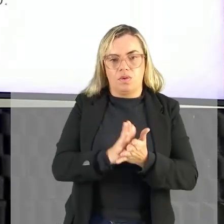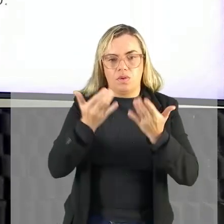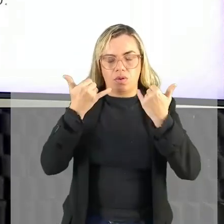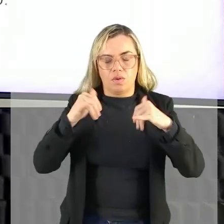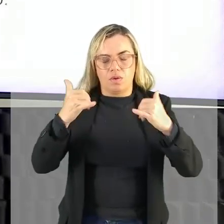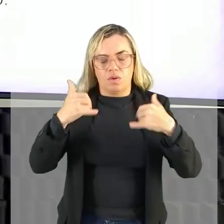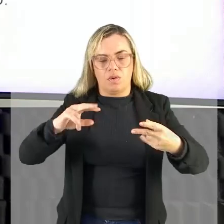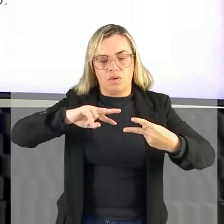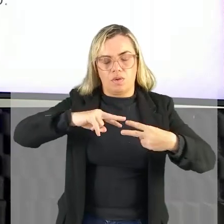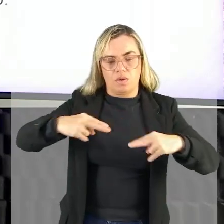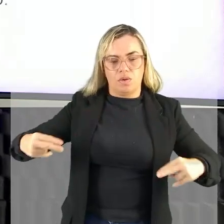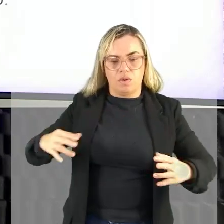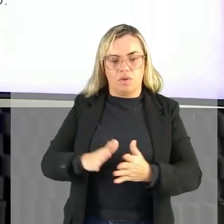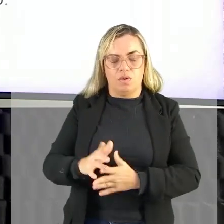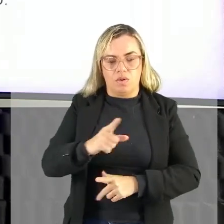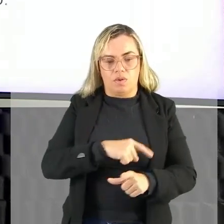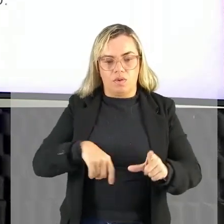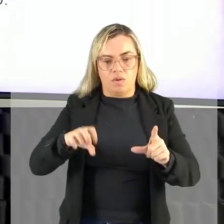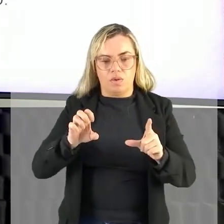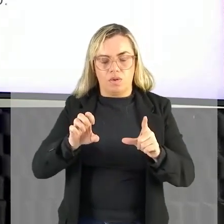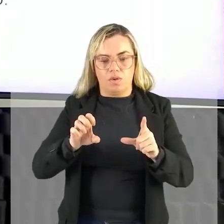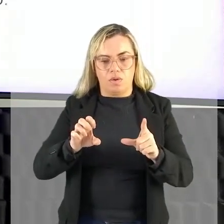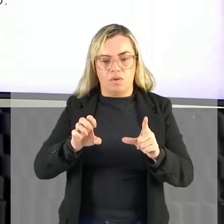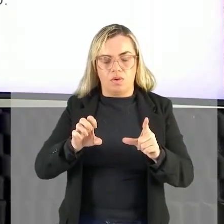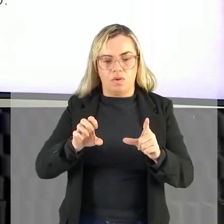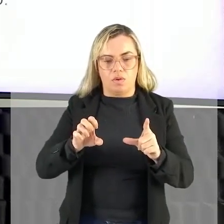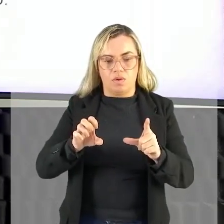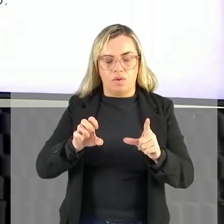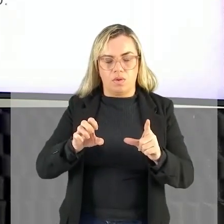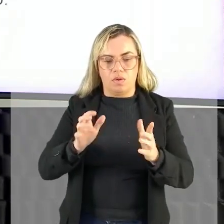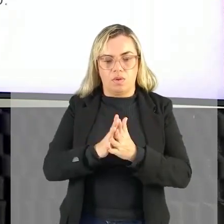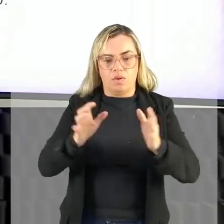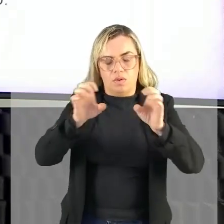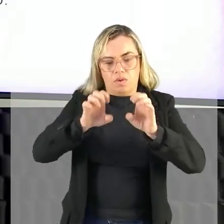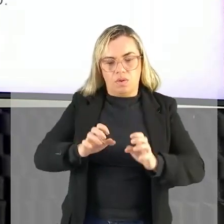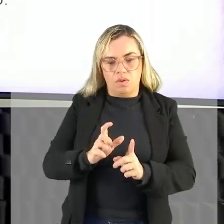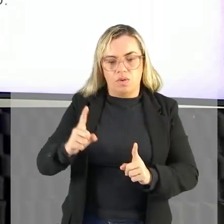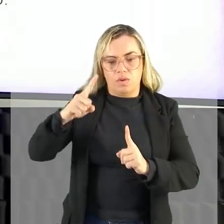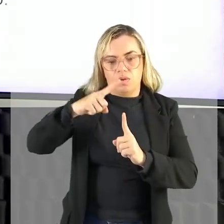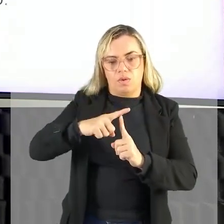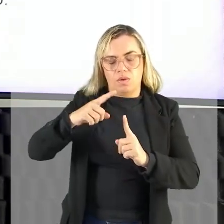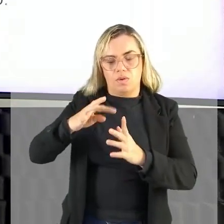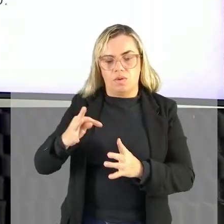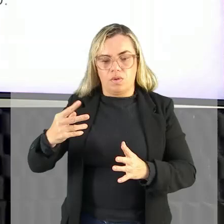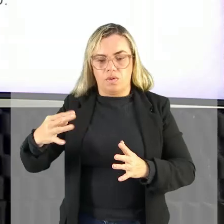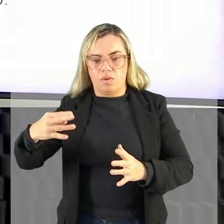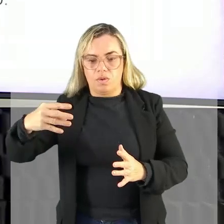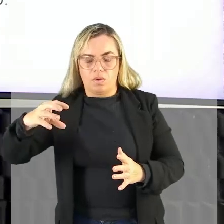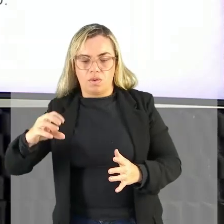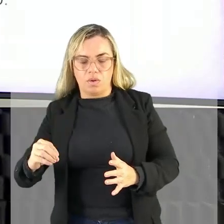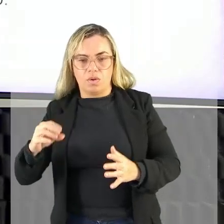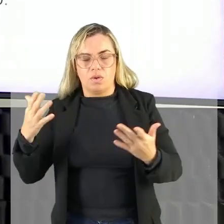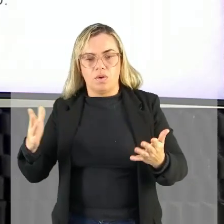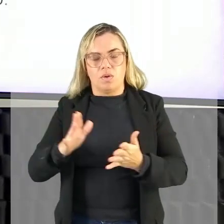genética. Estrutural do tipo translocação, agora sim, né? Eu